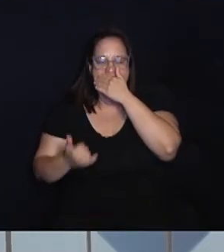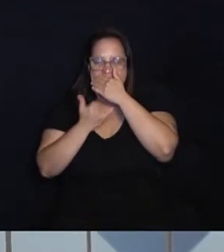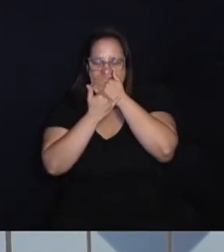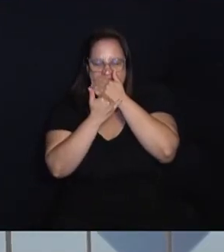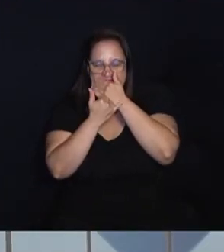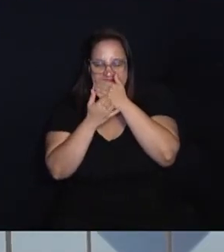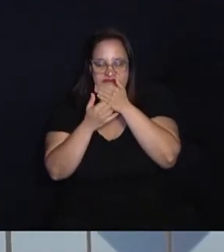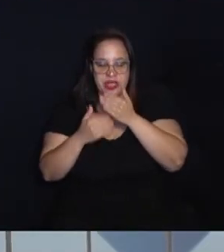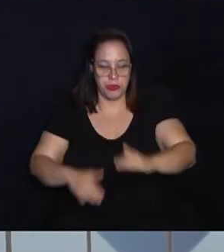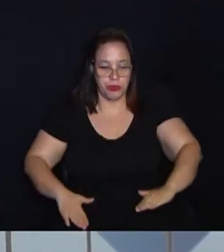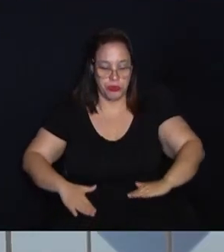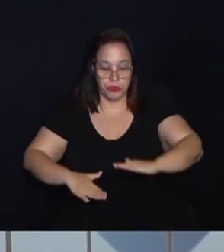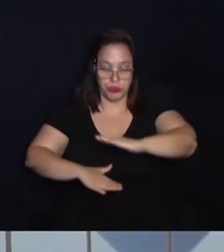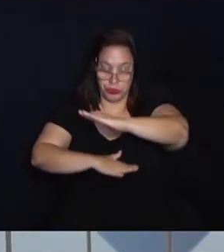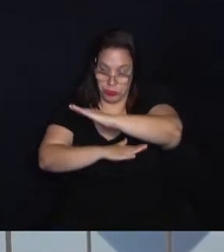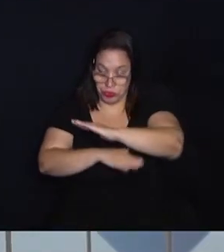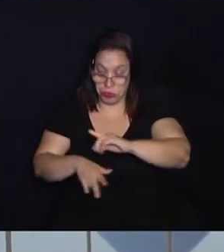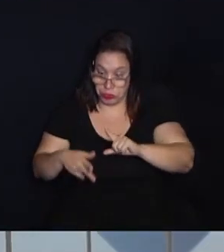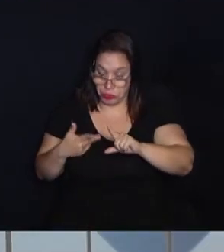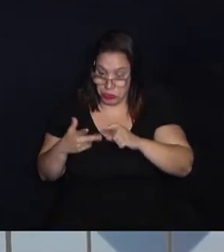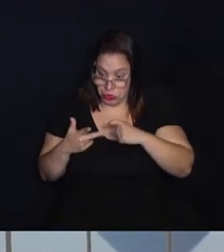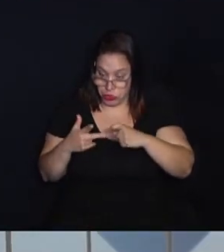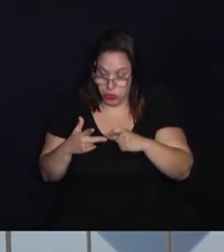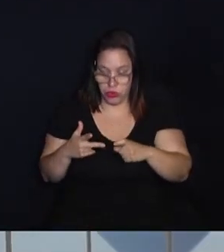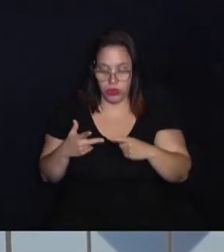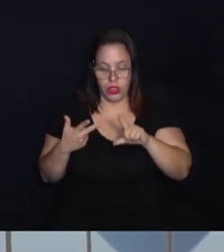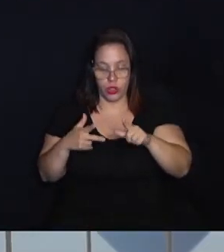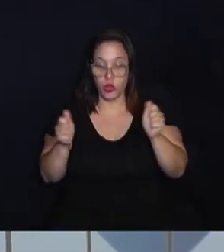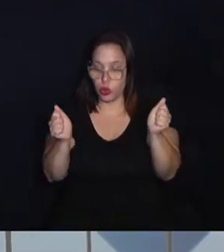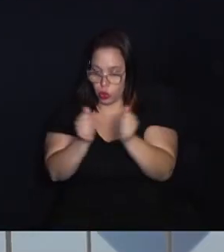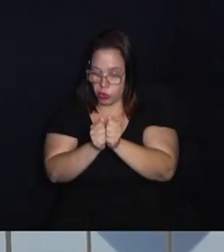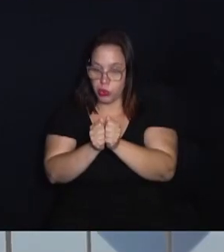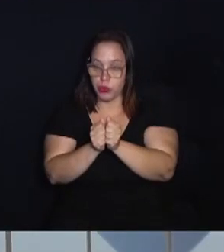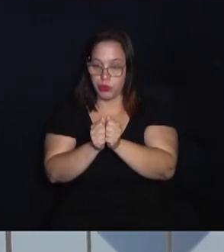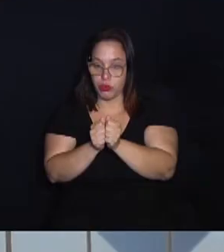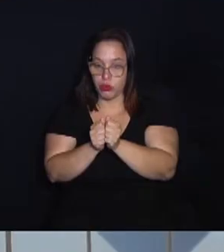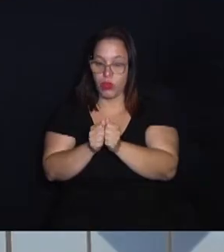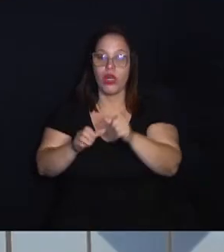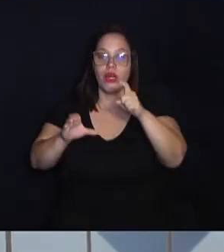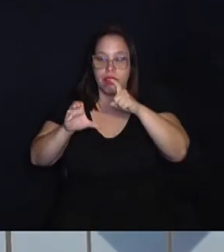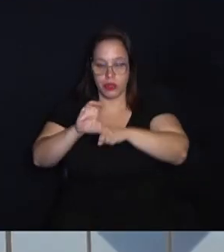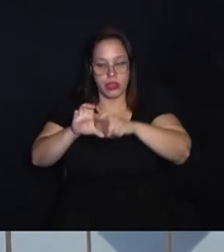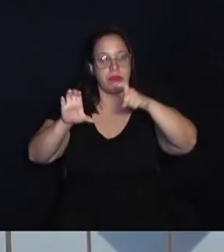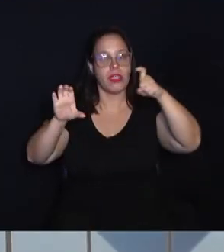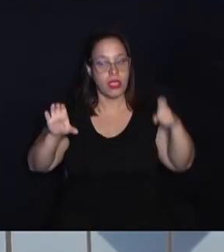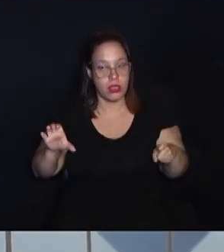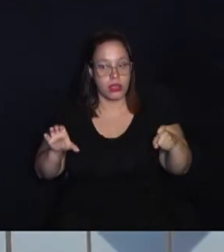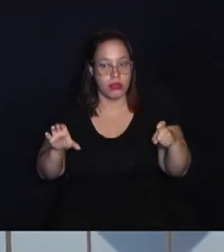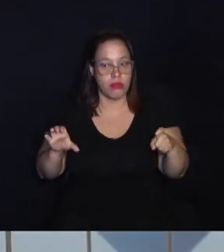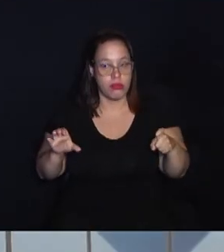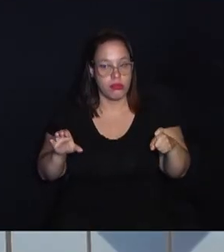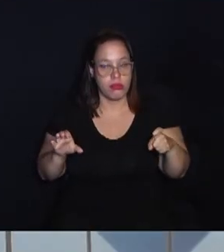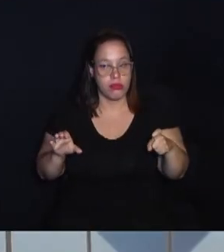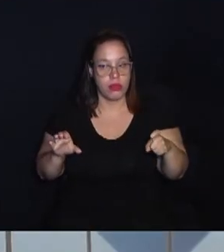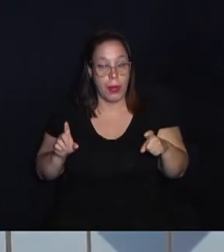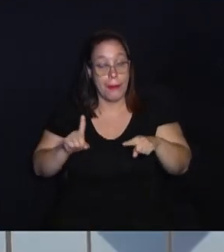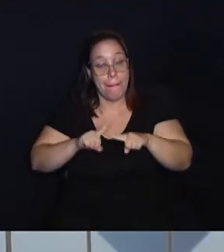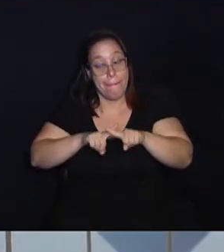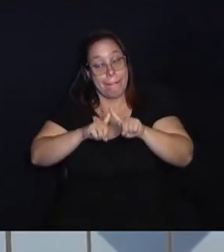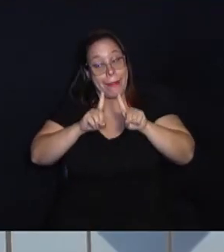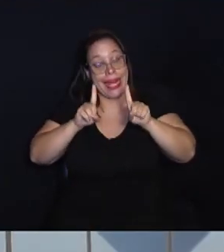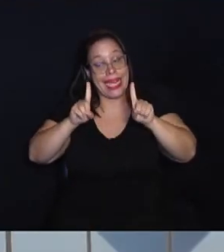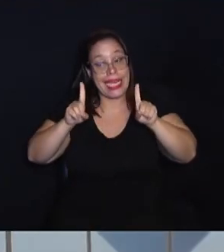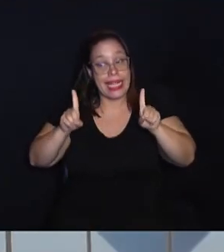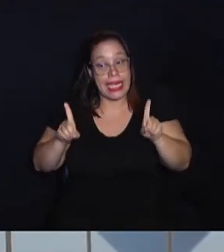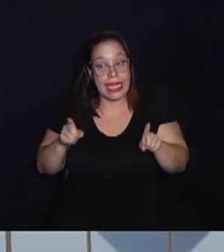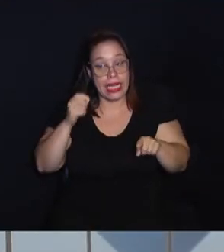pelo Poder Executivo e pelo Poder Legislativo. São poderes independentes que têm que funcionar, cada um com a